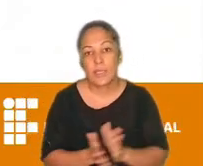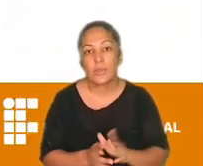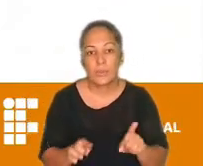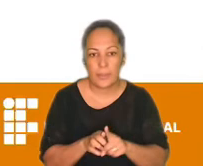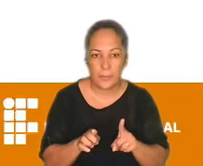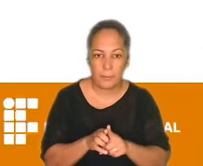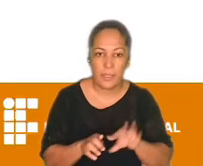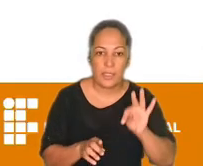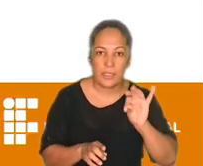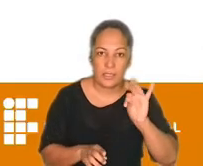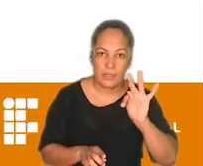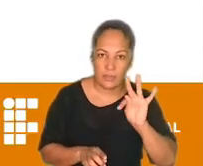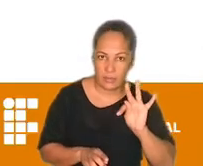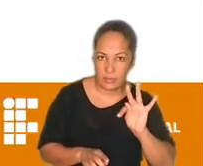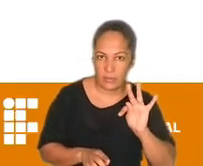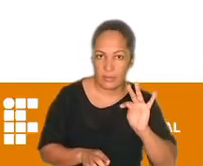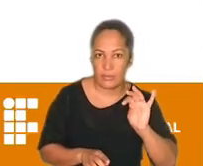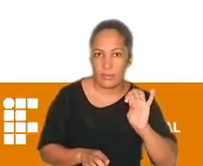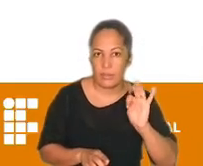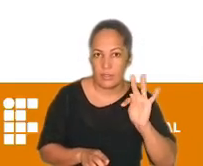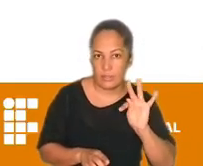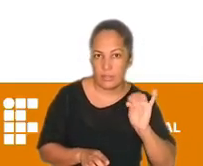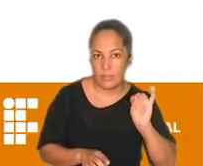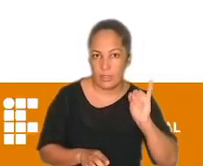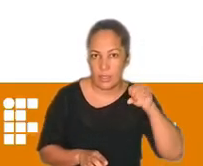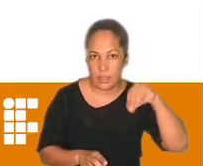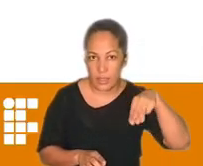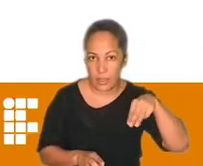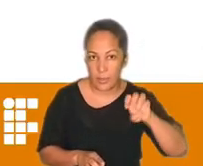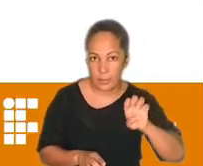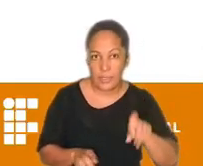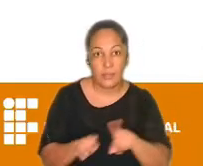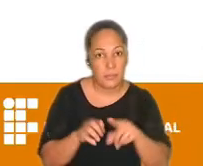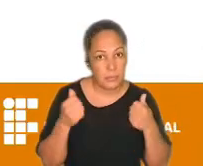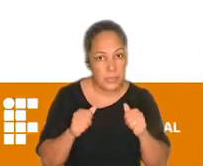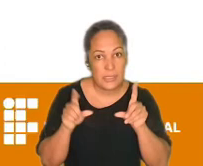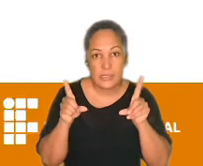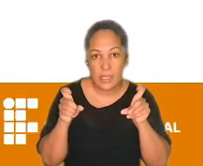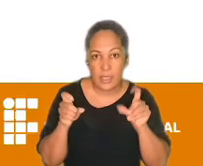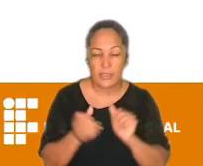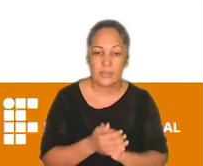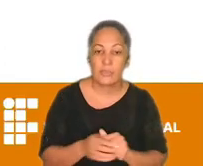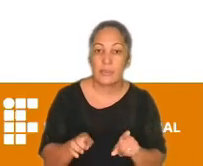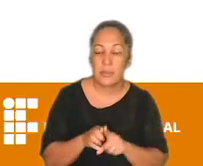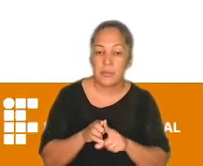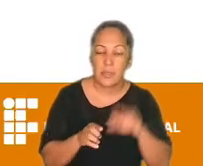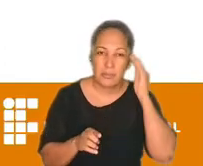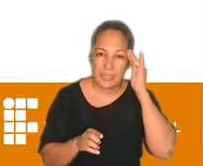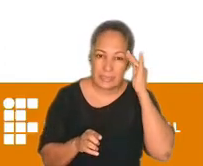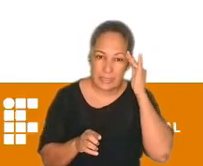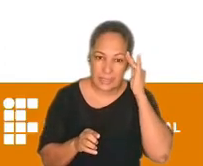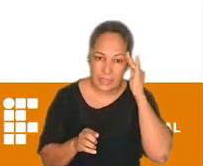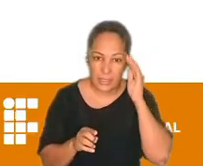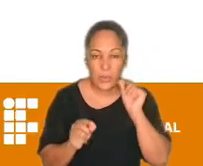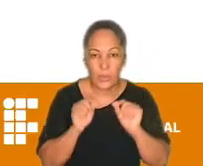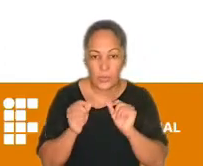precisa de aspas. Seguindo a mesma lógica, ele precisa de aspas para reconhecer o separador. Aqui, que no caso é o separador,